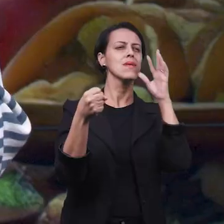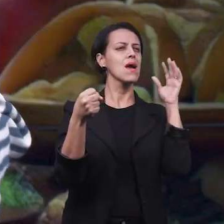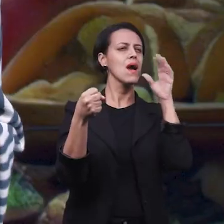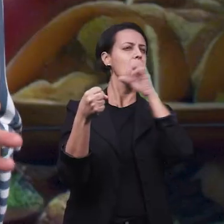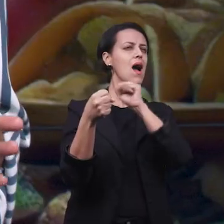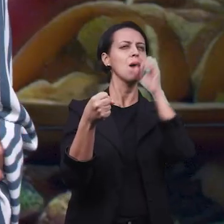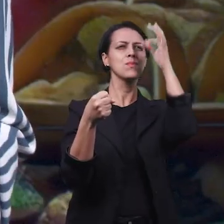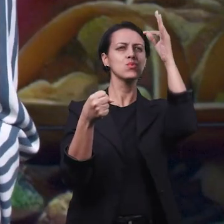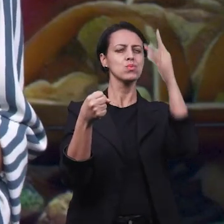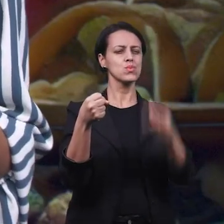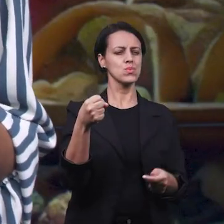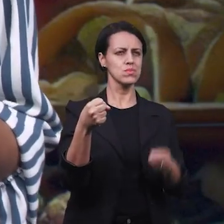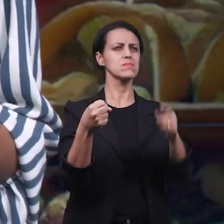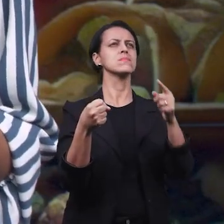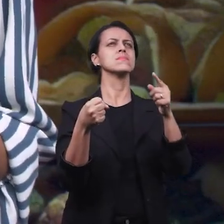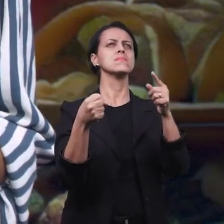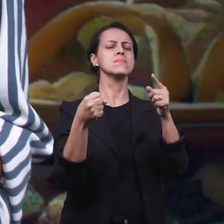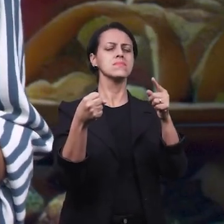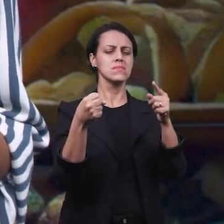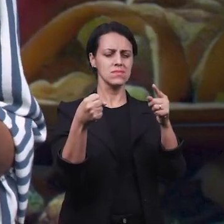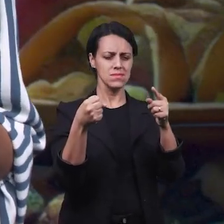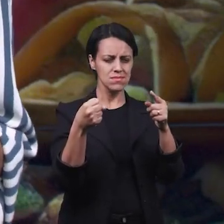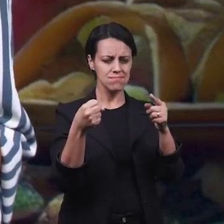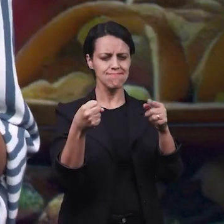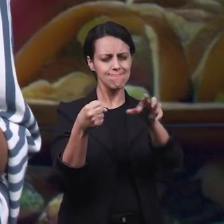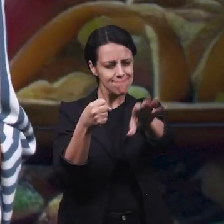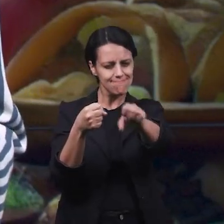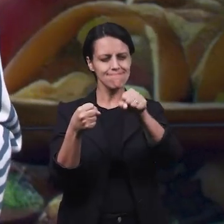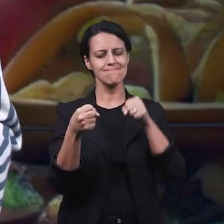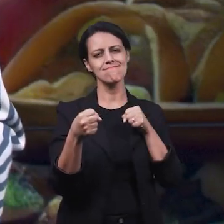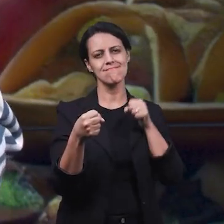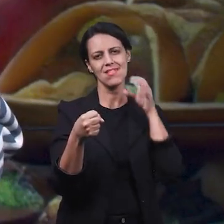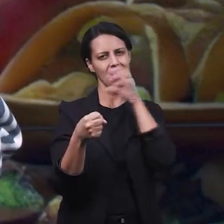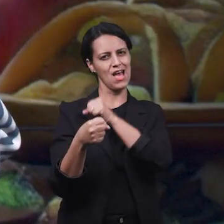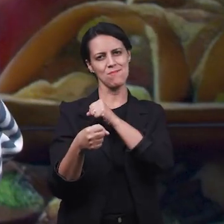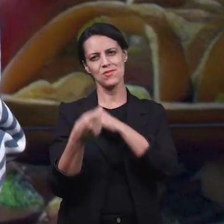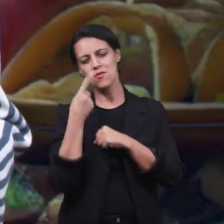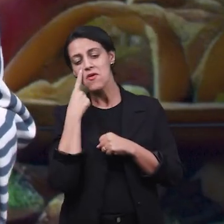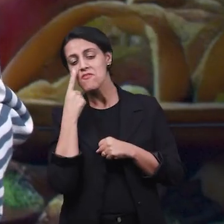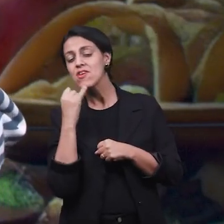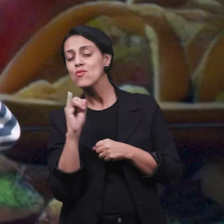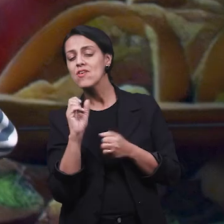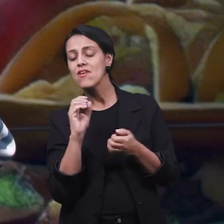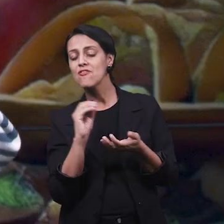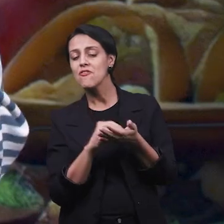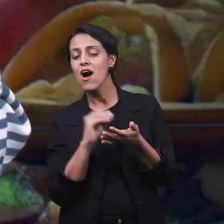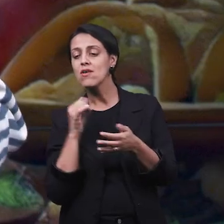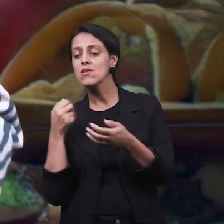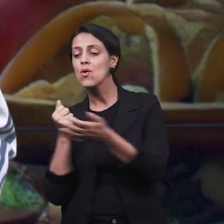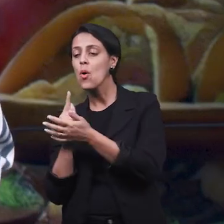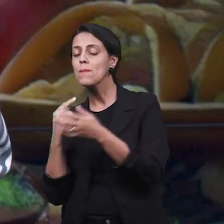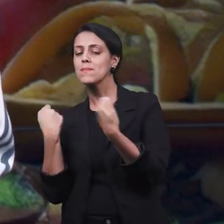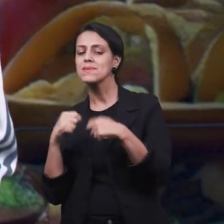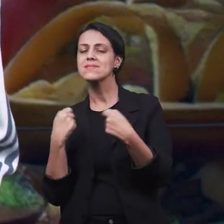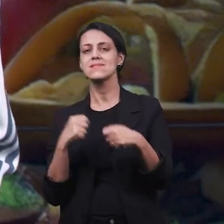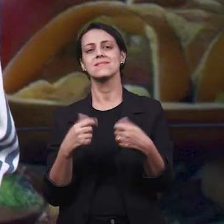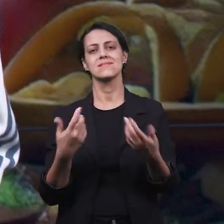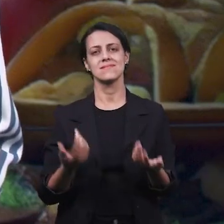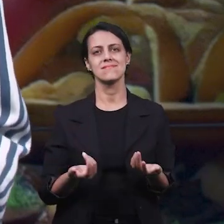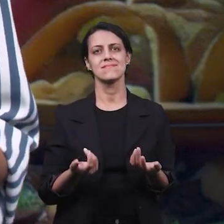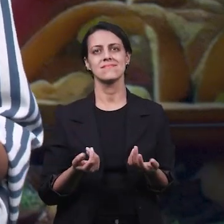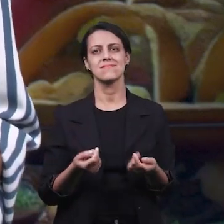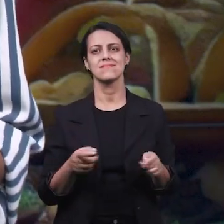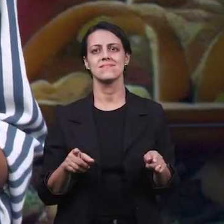rapidamente tudo o que há disponível. Isso ajuda a ver o que está faltando e o que deve ser consumido mais